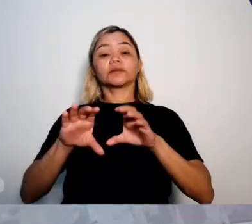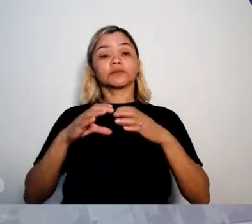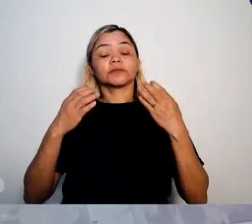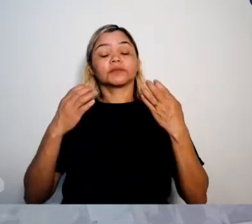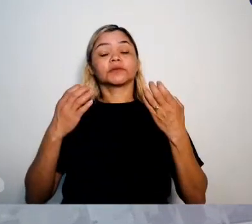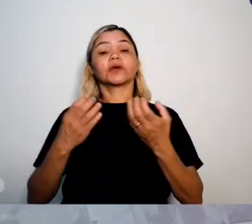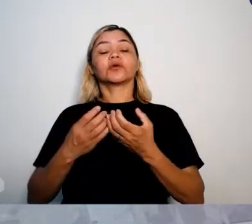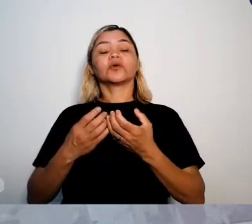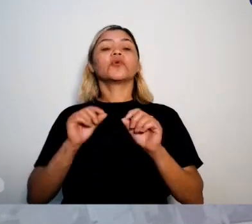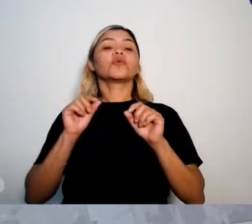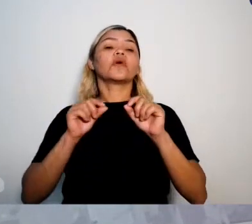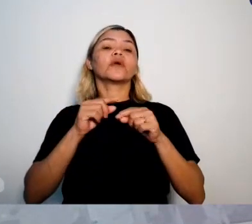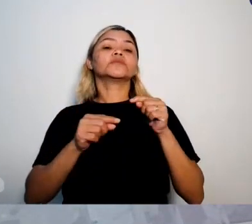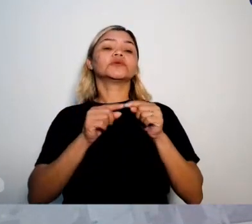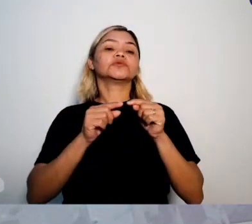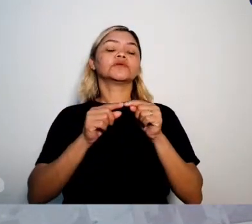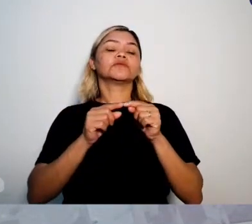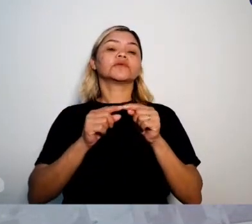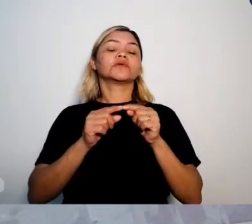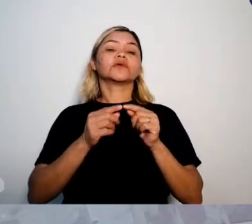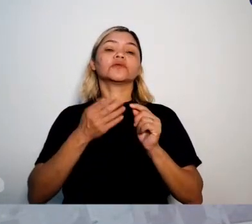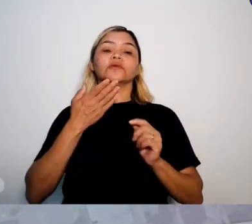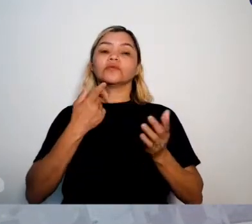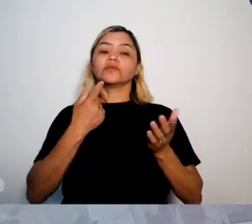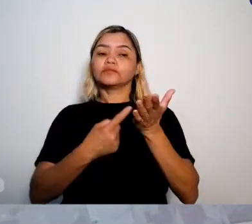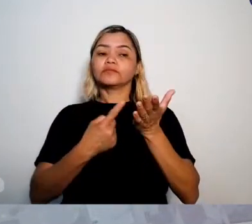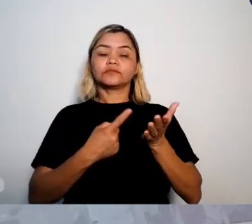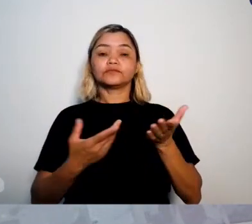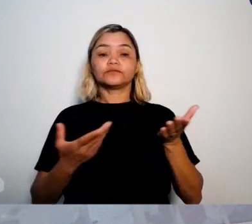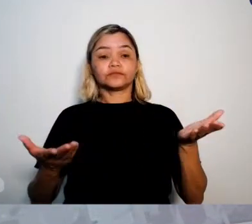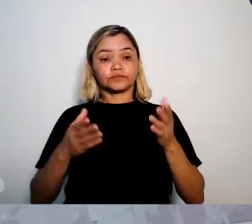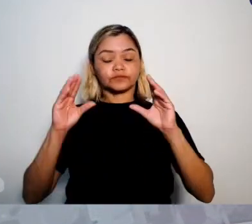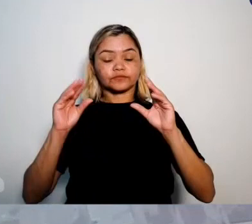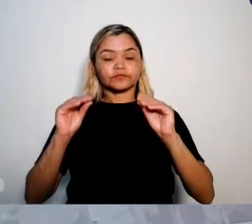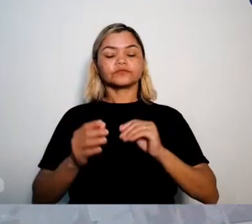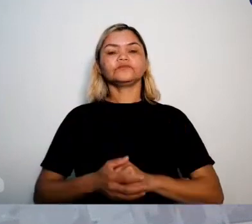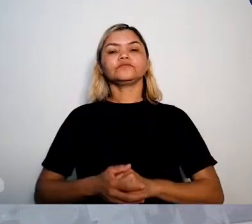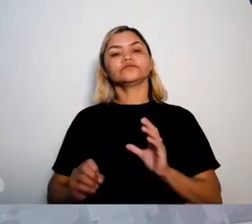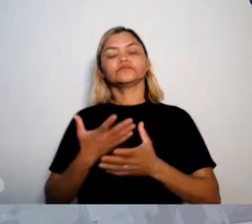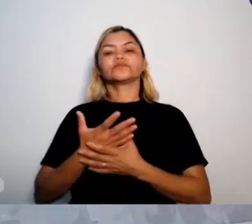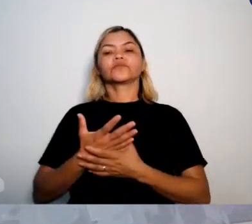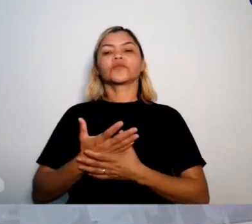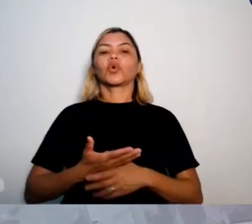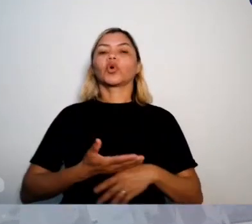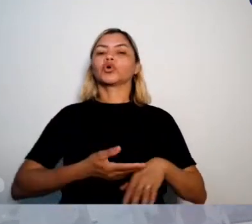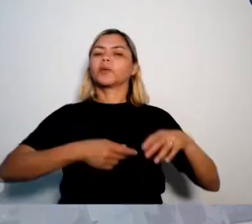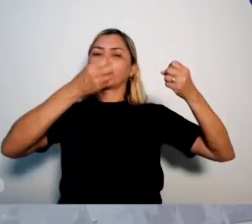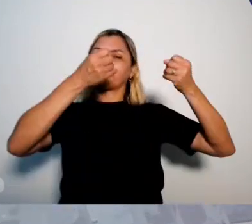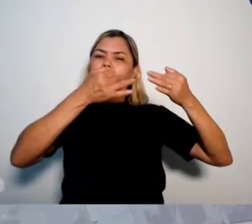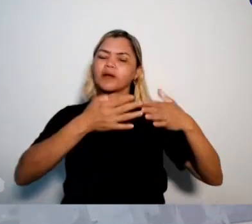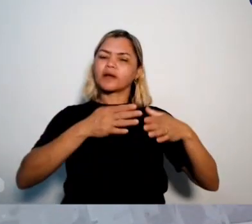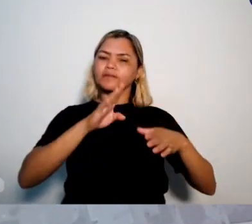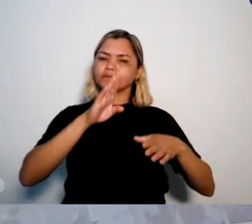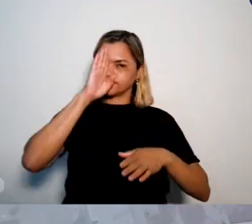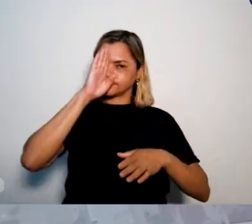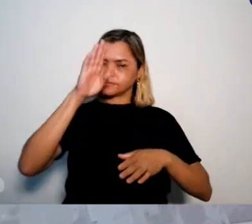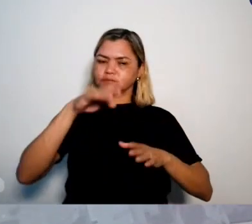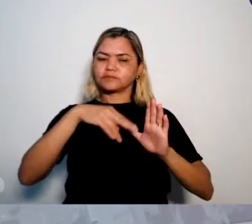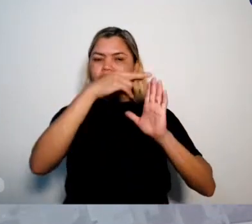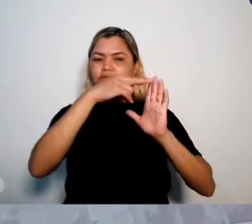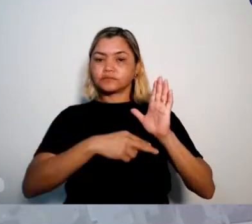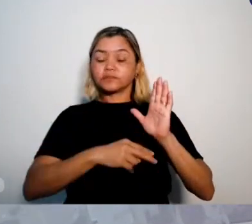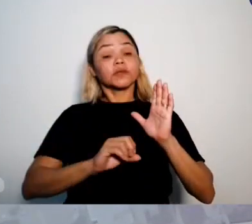que eu estou propondo nesta casa na noite de hoje? Que quando uma matéria for destacada, como tem acontecido,